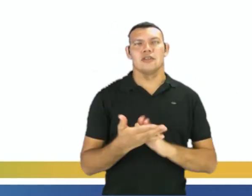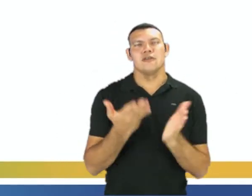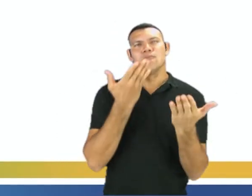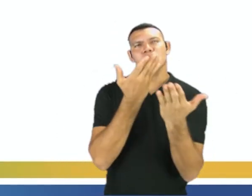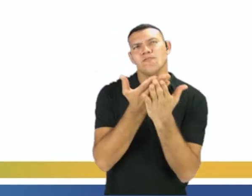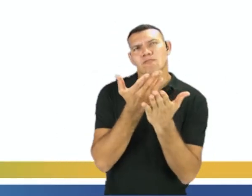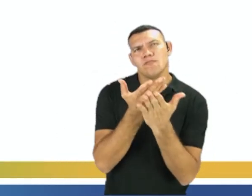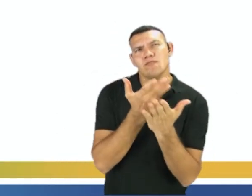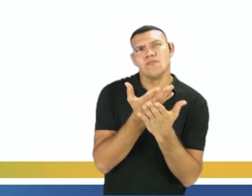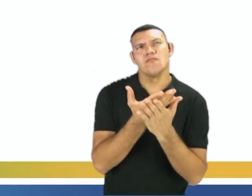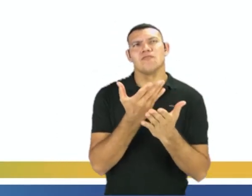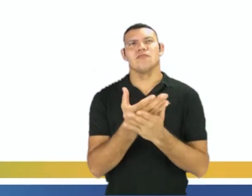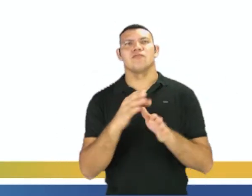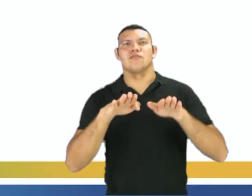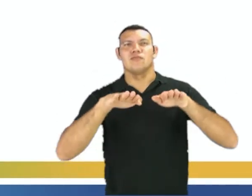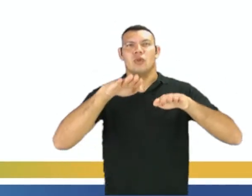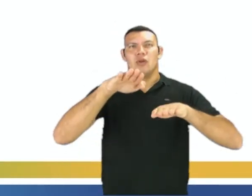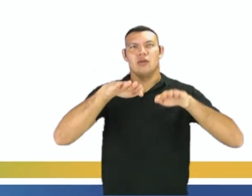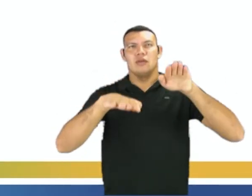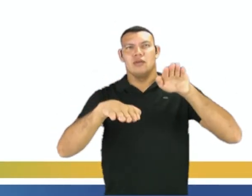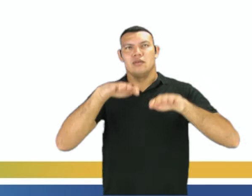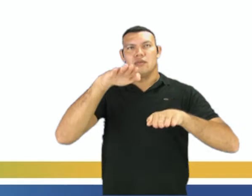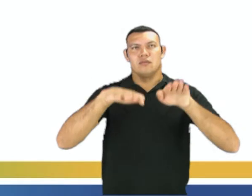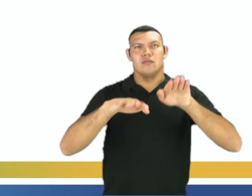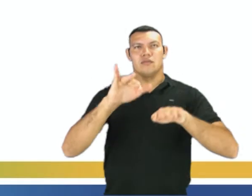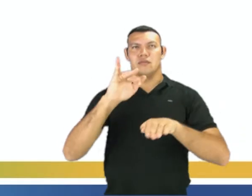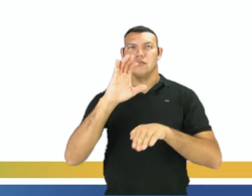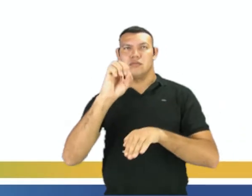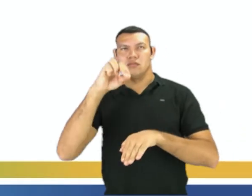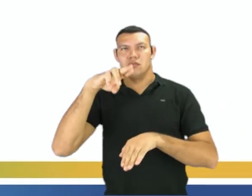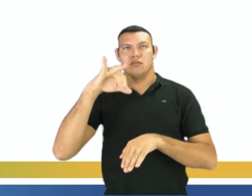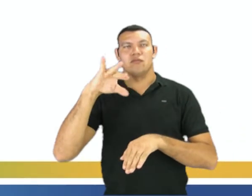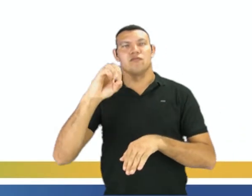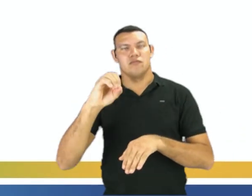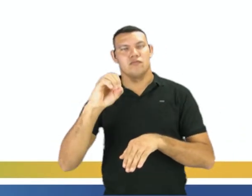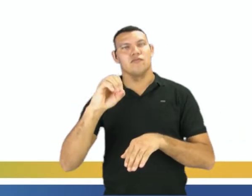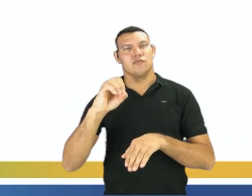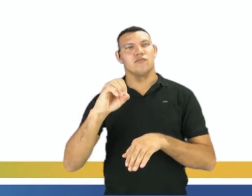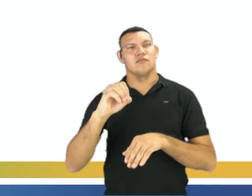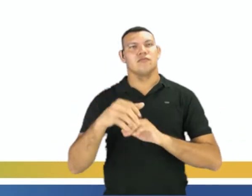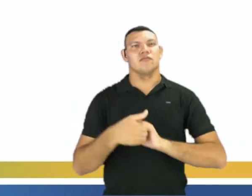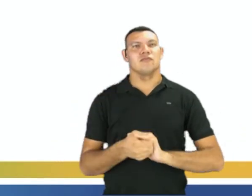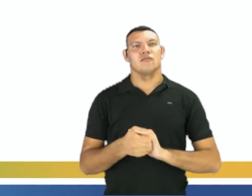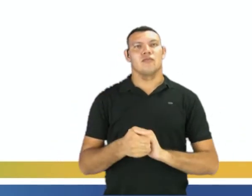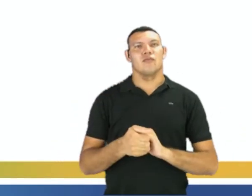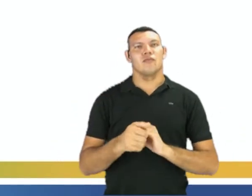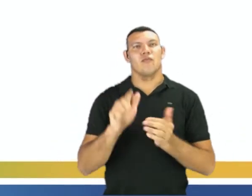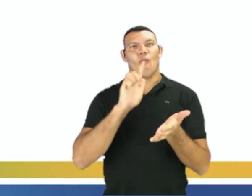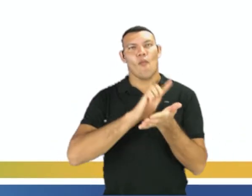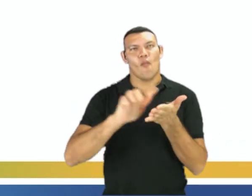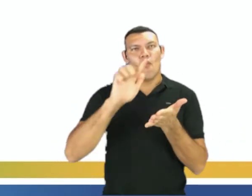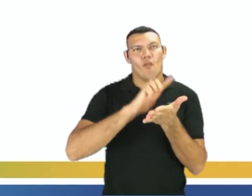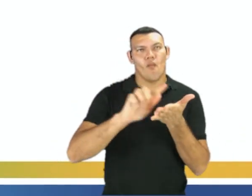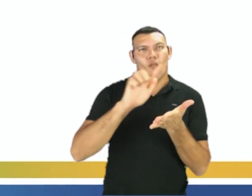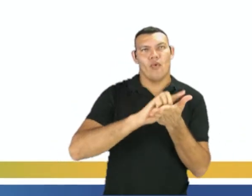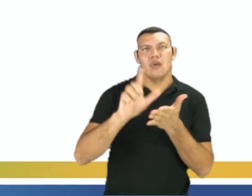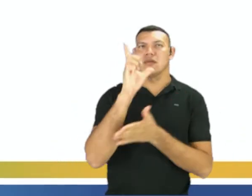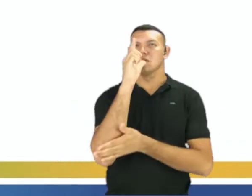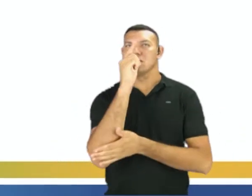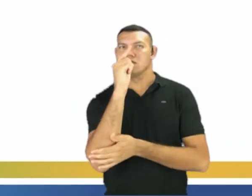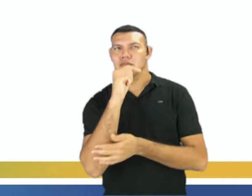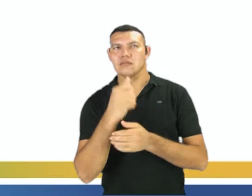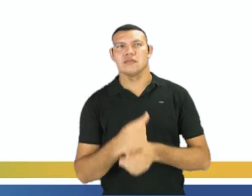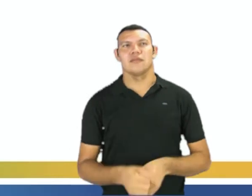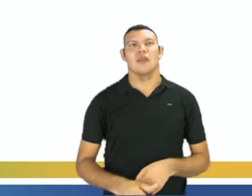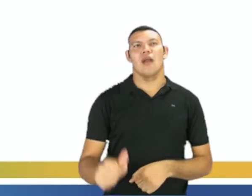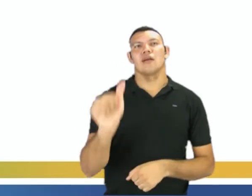equilíbrio iônico, a gente vai estar associando ao tratamento das águas que nós utilizamos. Aqui bebemos, ao tratamento das